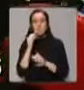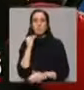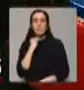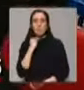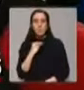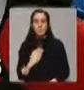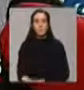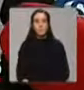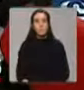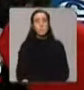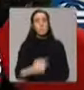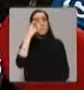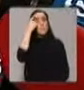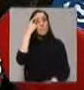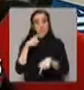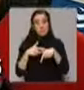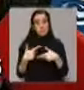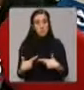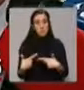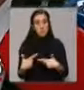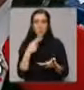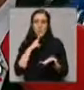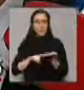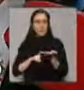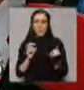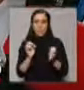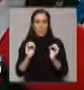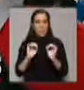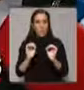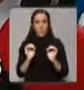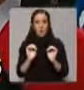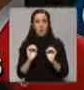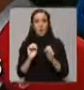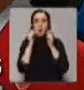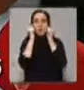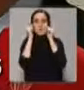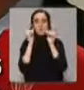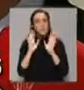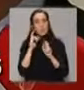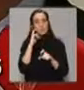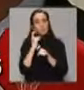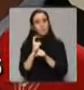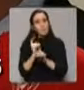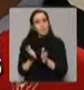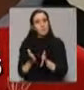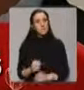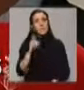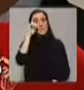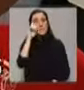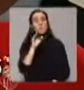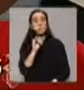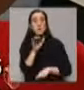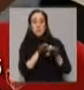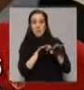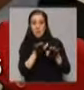Pensamos que não há neste momento razões para ter alguma um especial alarme, mas temos que estar vigilantes. Aliás, como sabe, a Itália levou